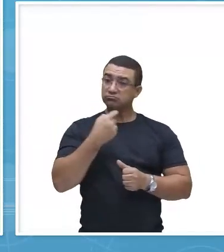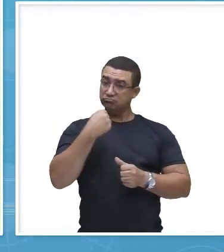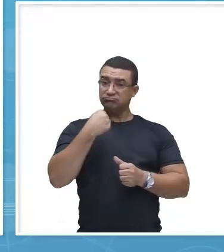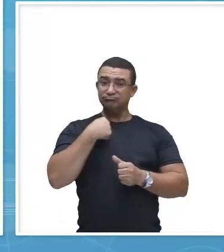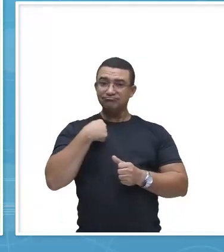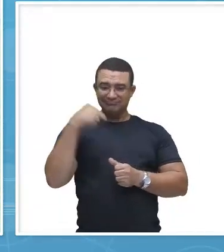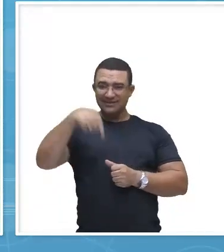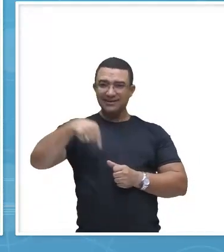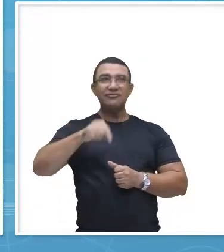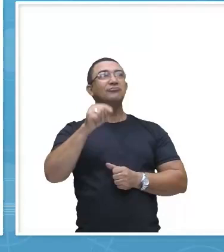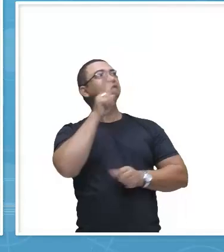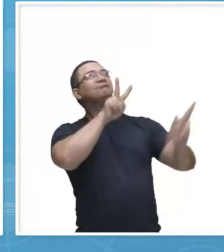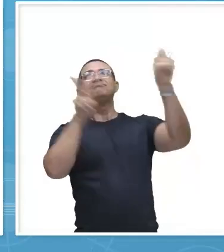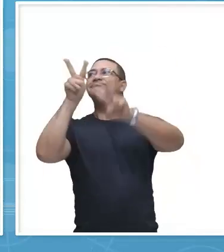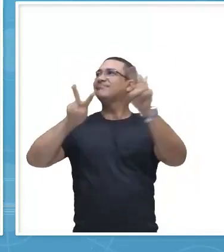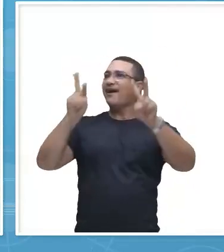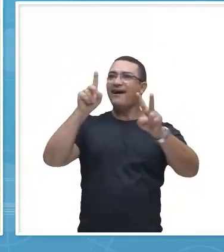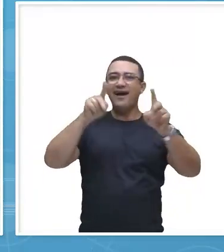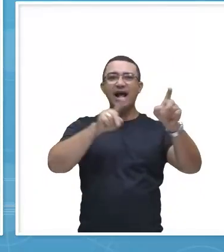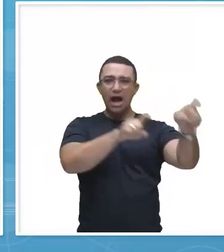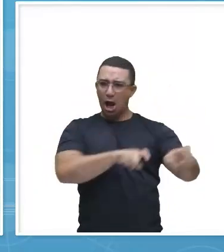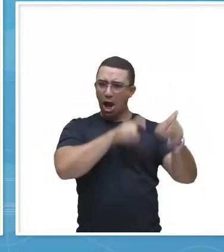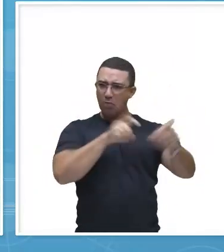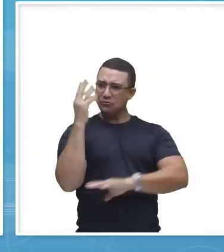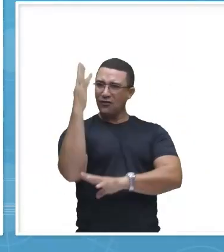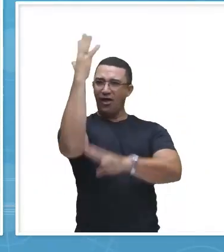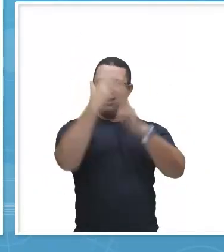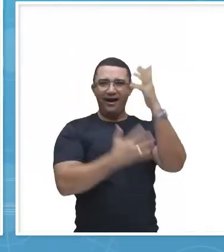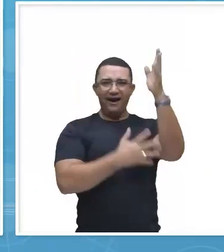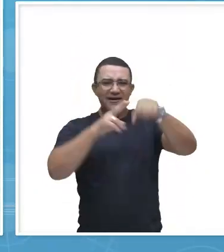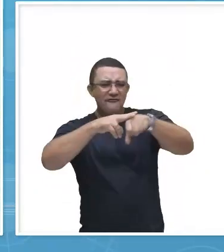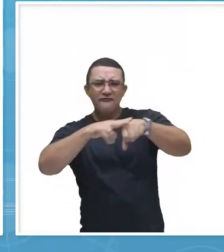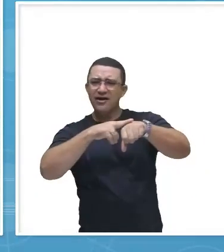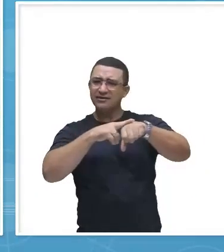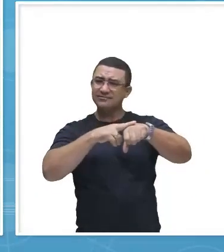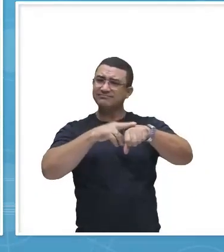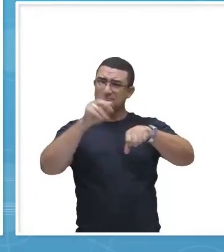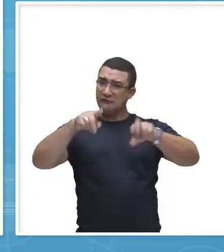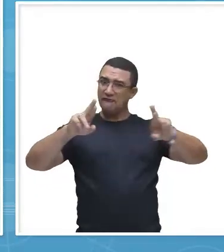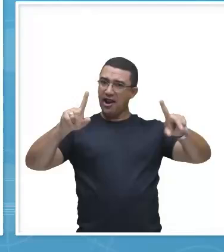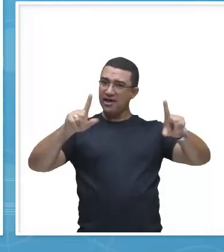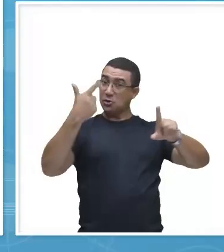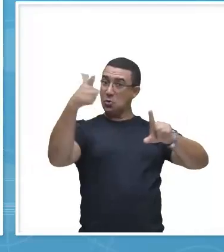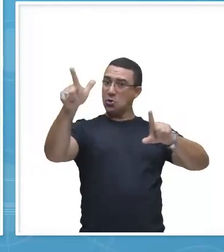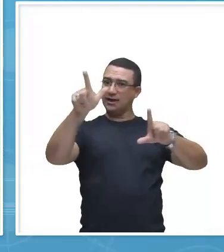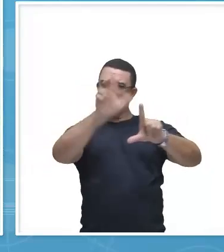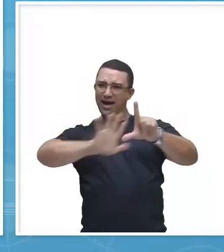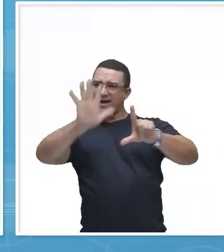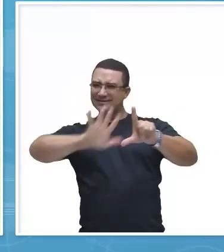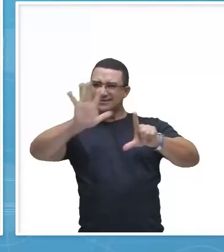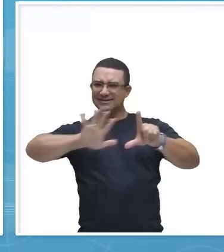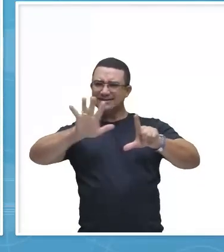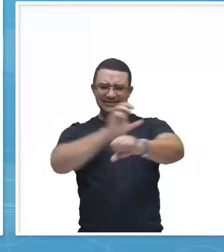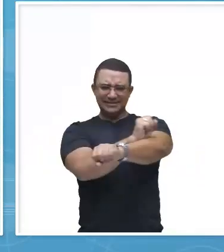né? Então você pode observar aqui que, diferente da outra imagem, que eu estava na frente da SEDUC, eu